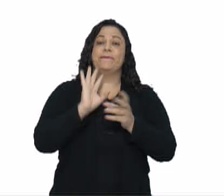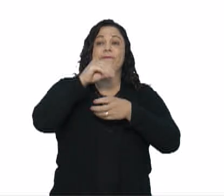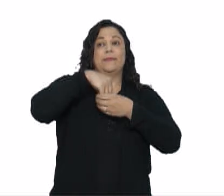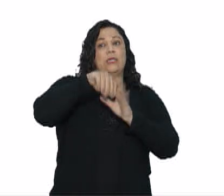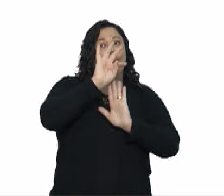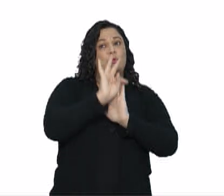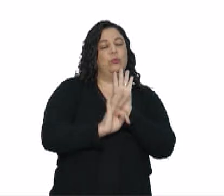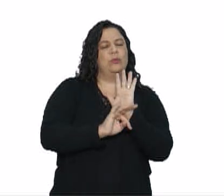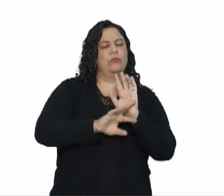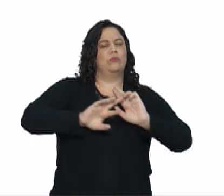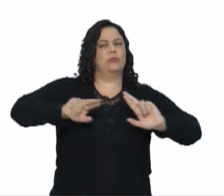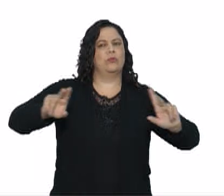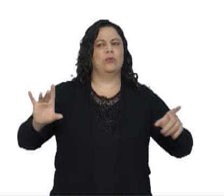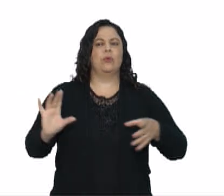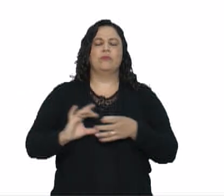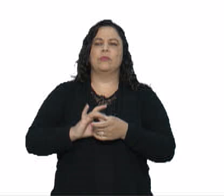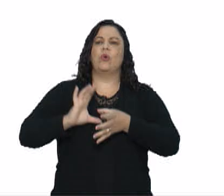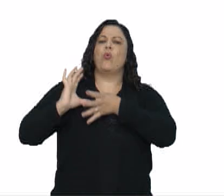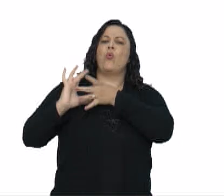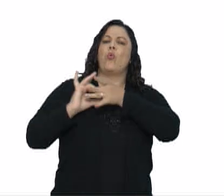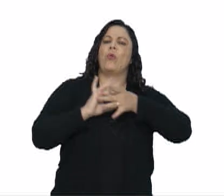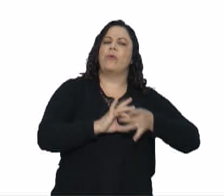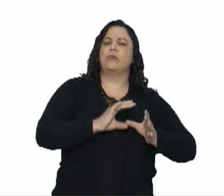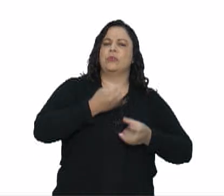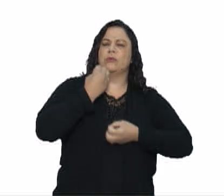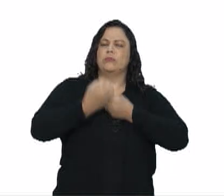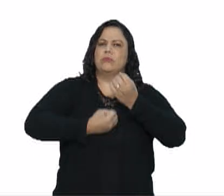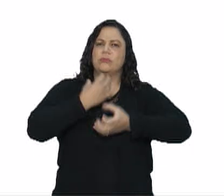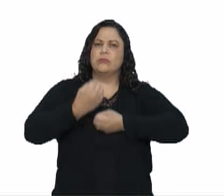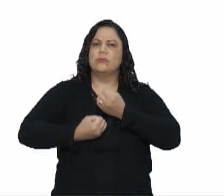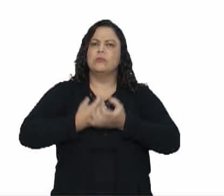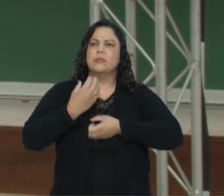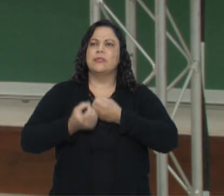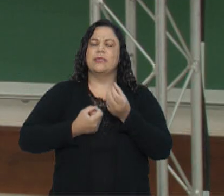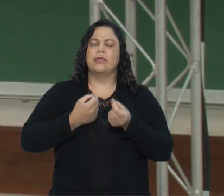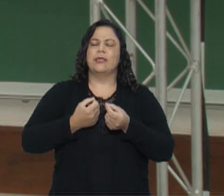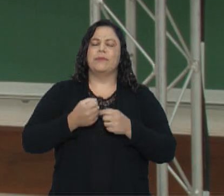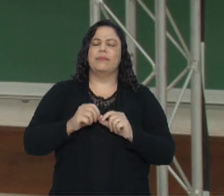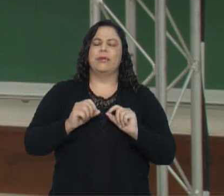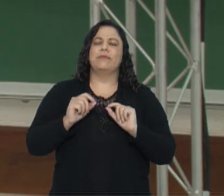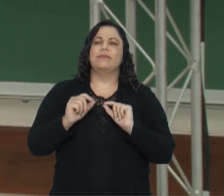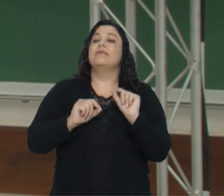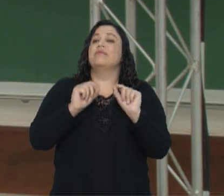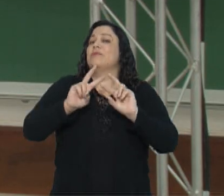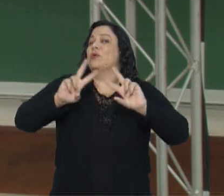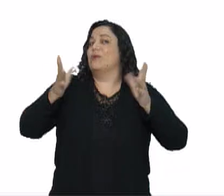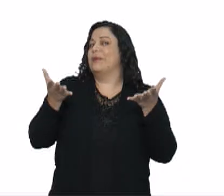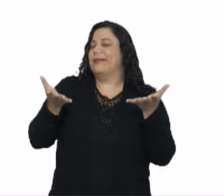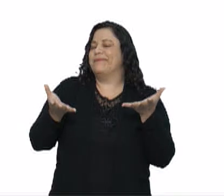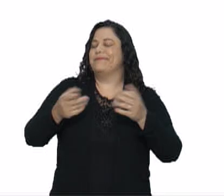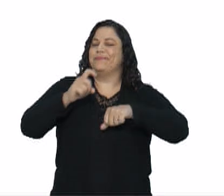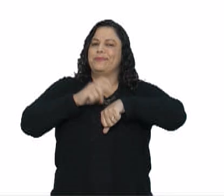no contexto do poema e nos sentidos promovidos por ele? Minutinho para vocês aí.